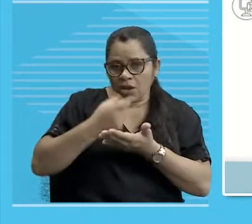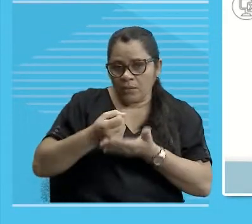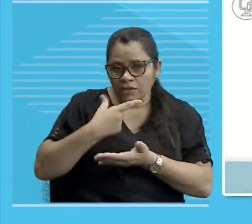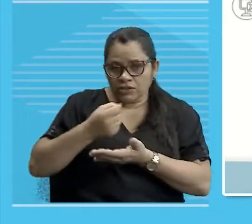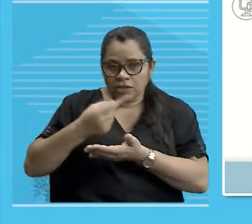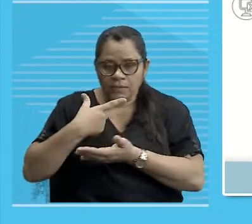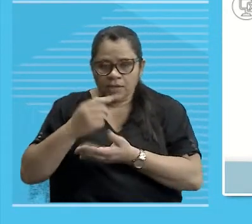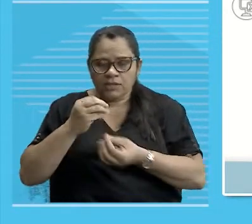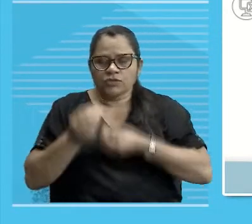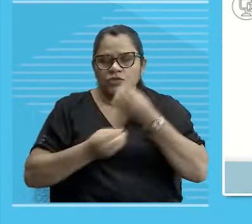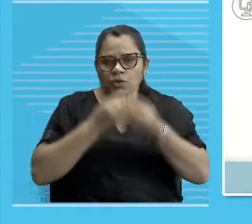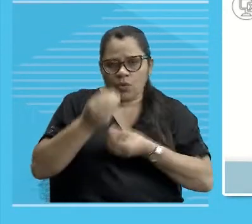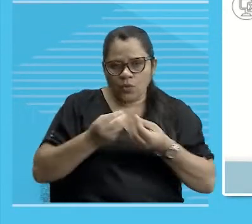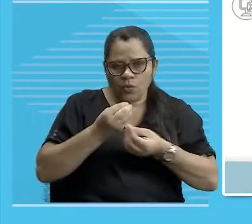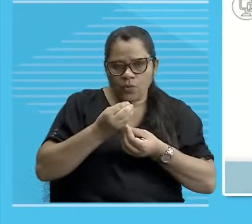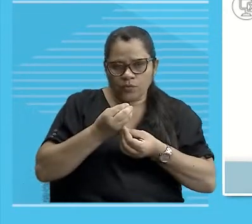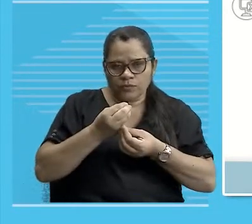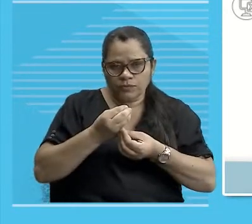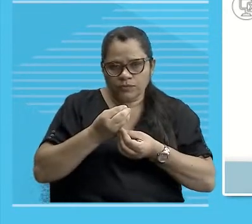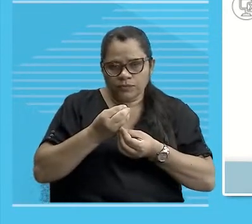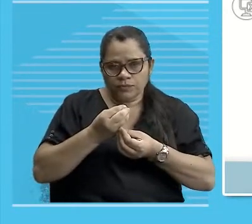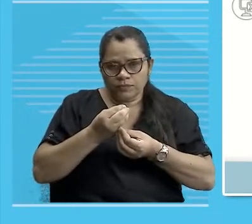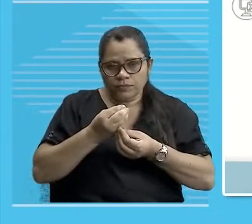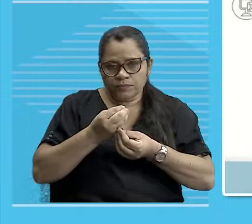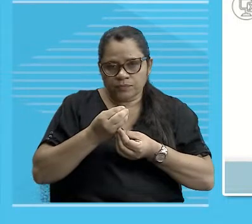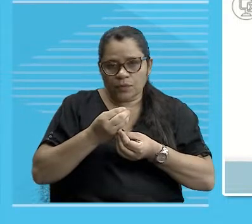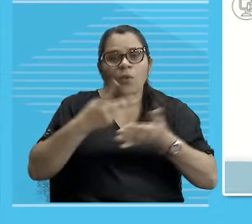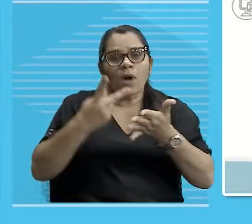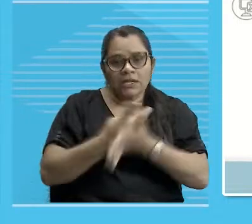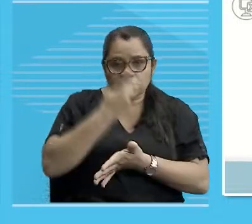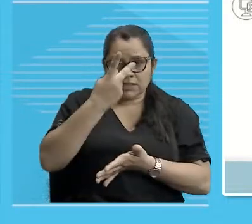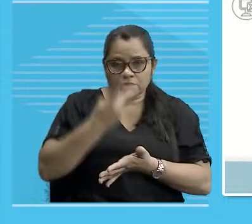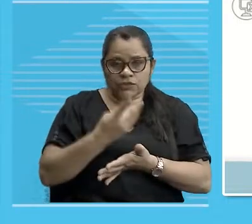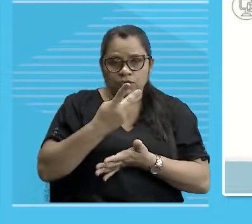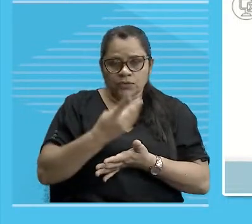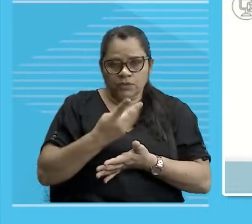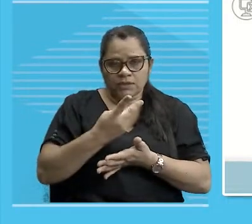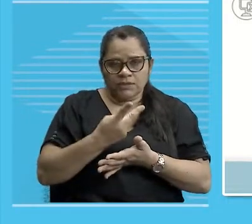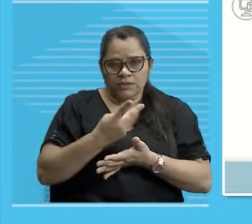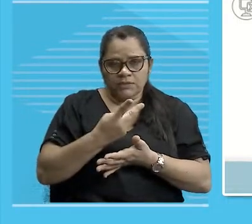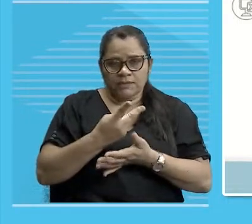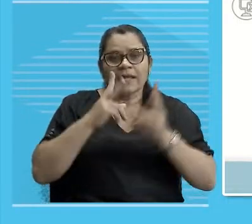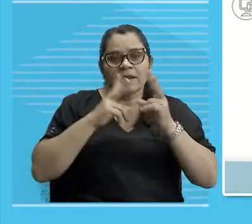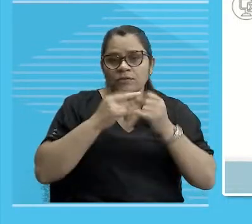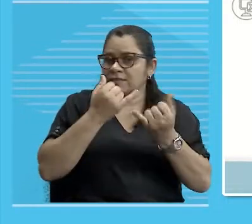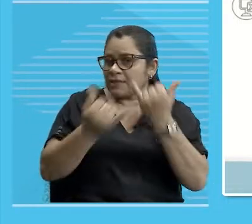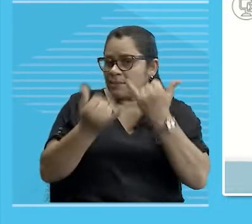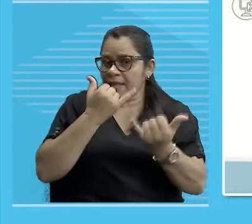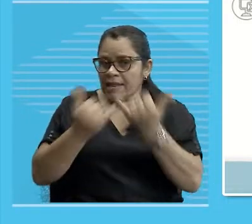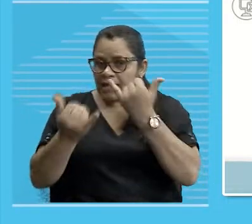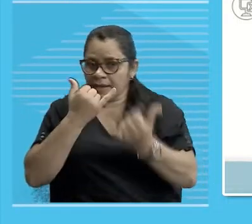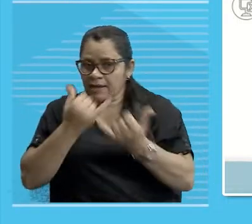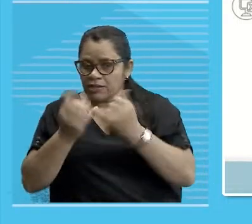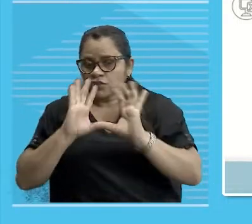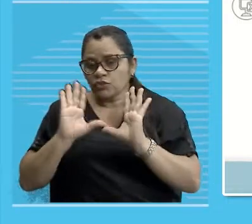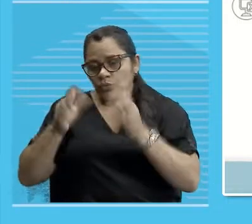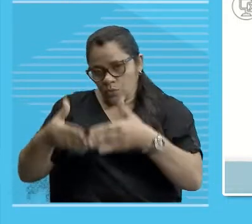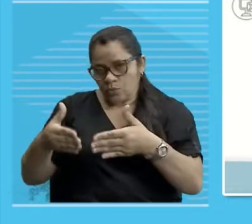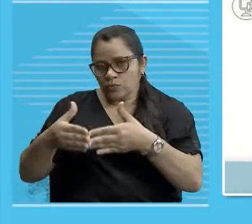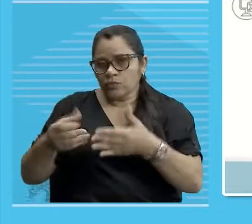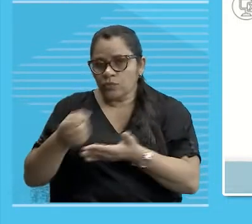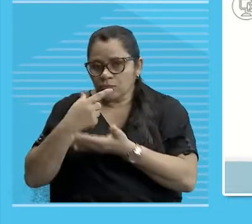medicamentos cujos efeitos eram extremamente parecidos com os